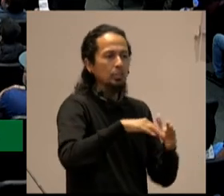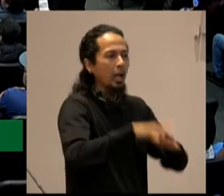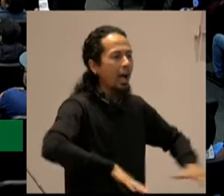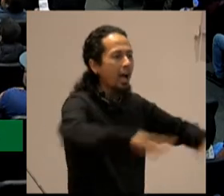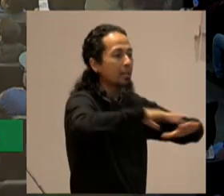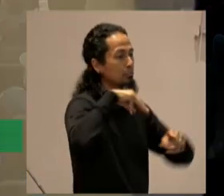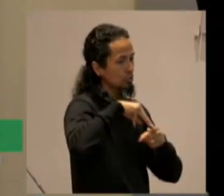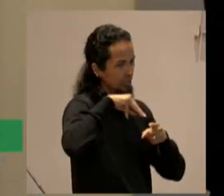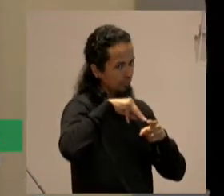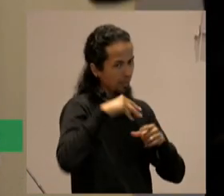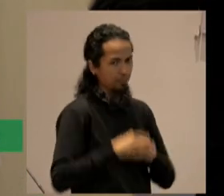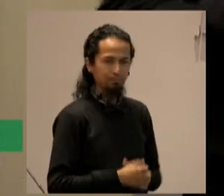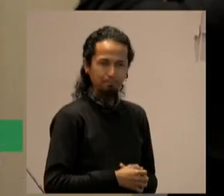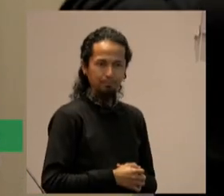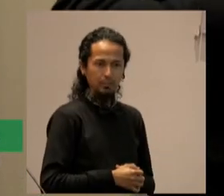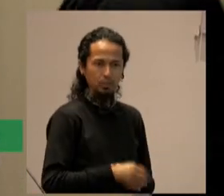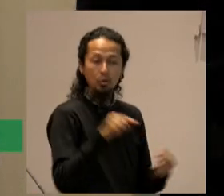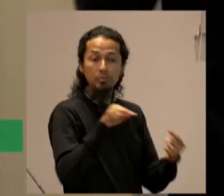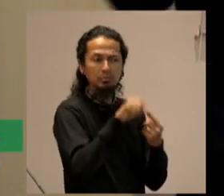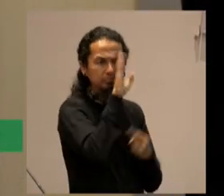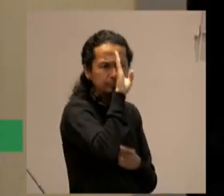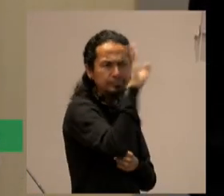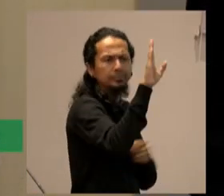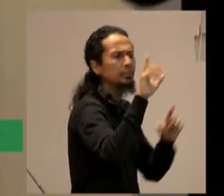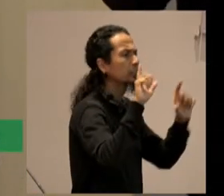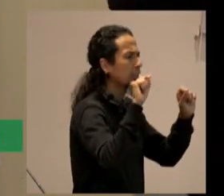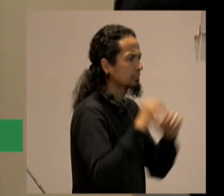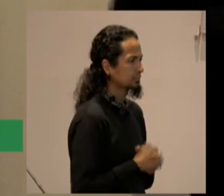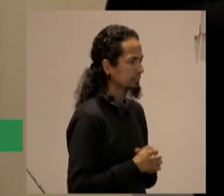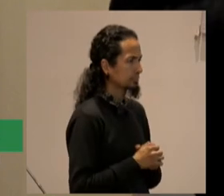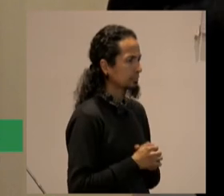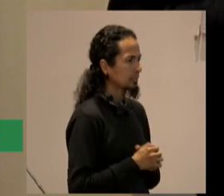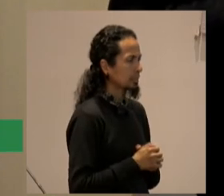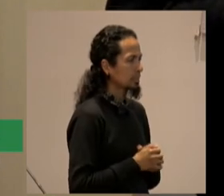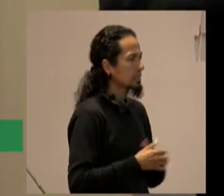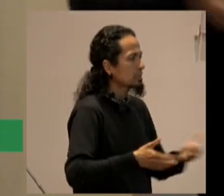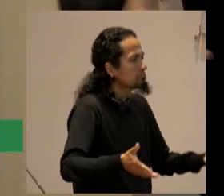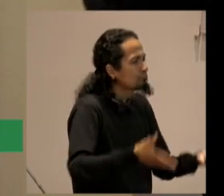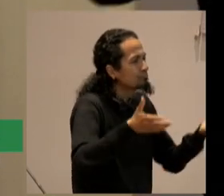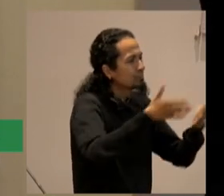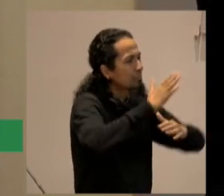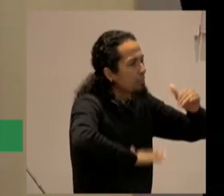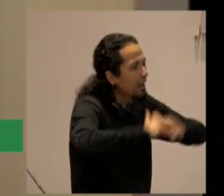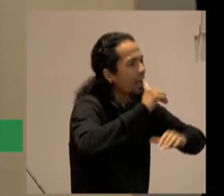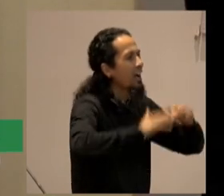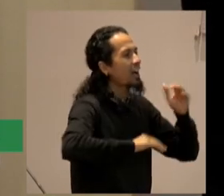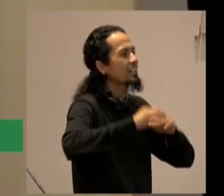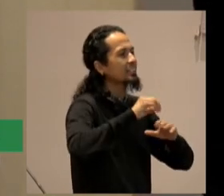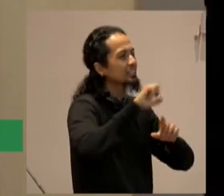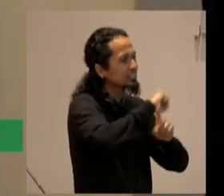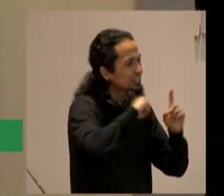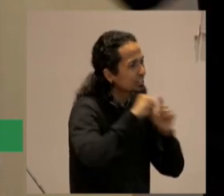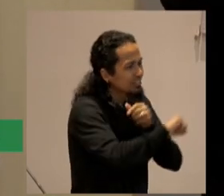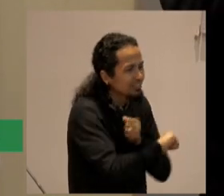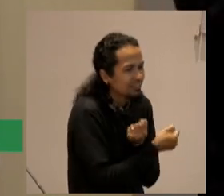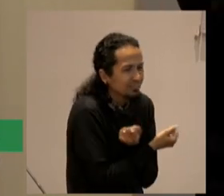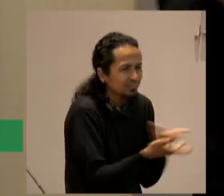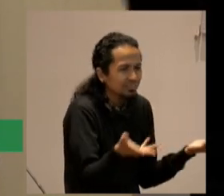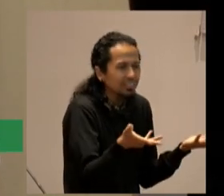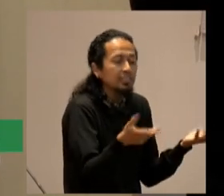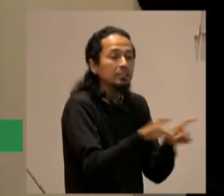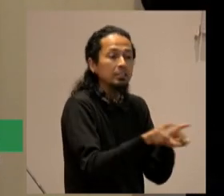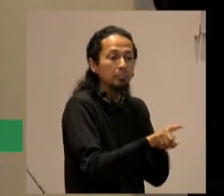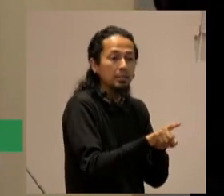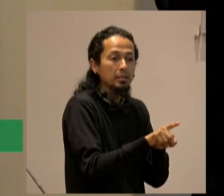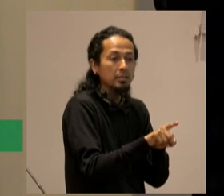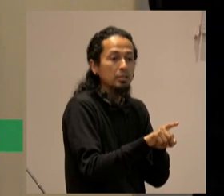objetivo central viabilizar espaço de socialização de práticas educacionais e problematizar o processo